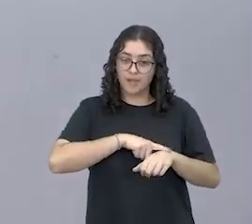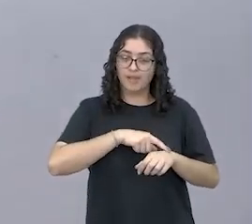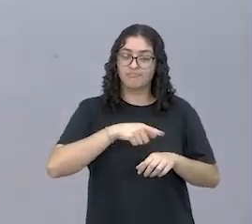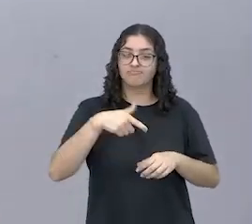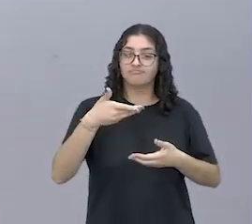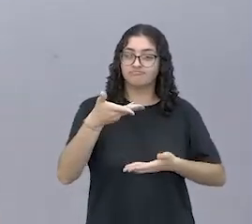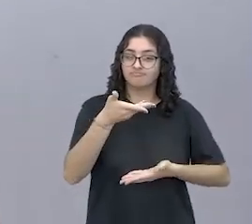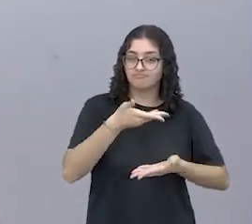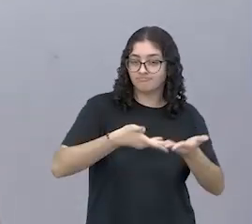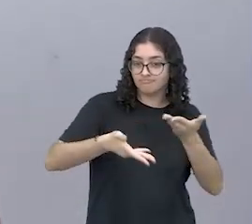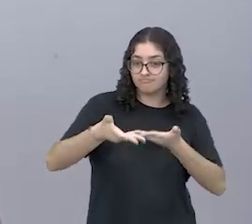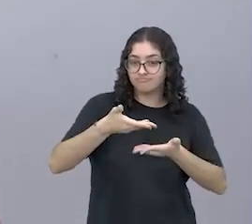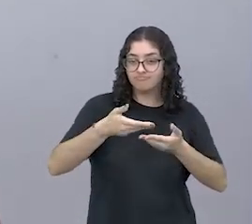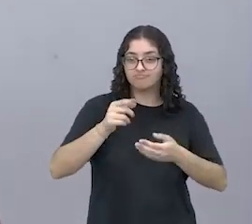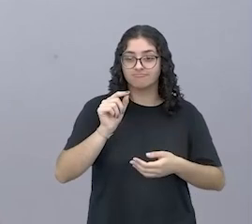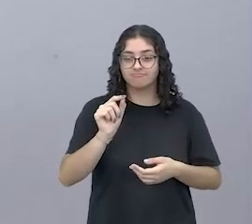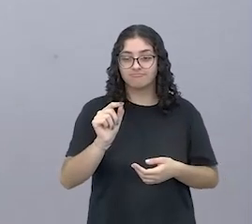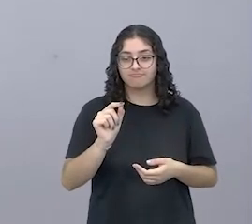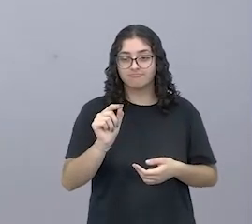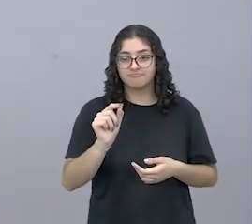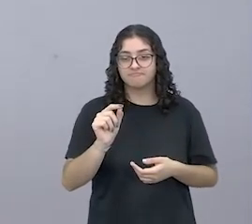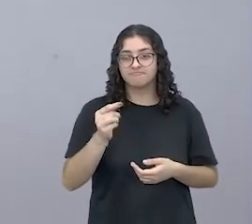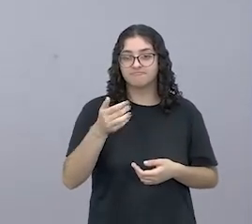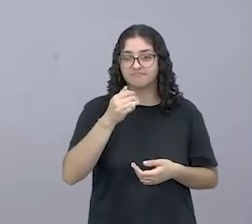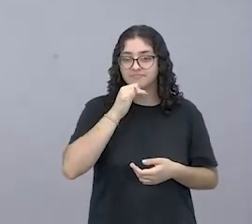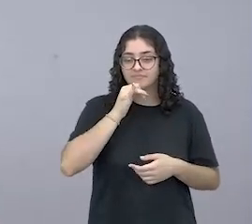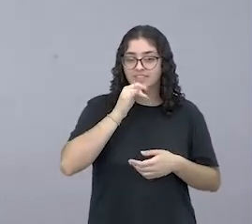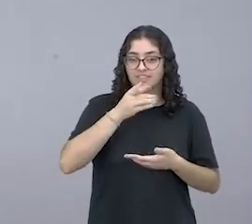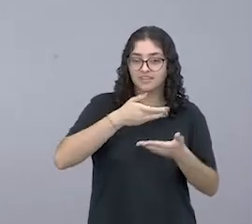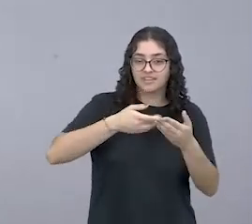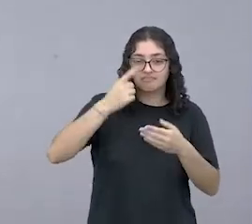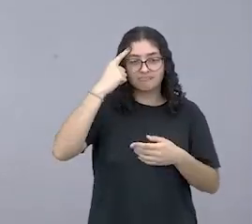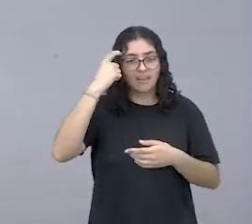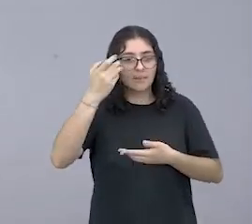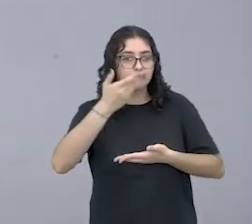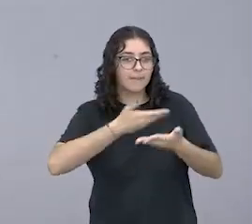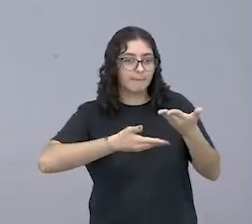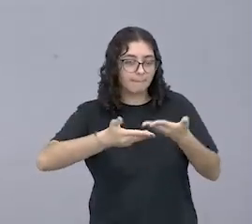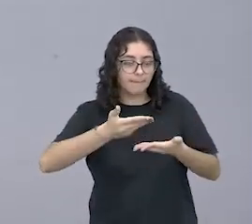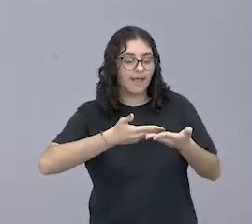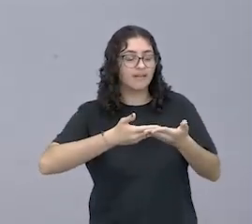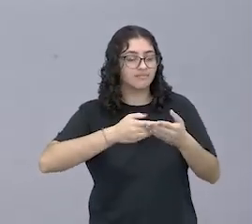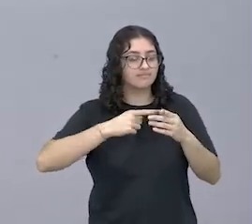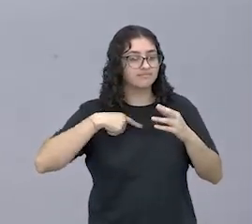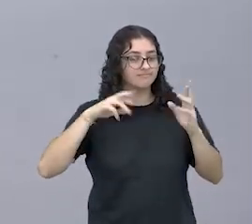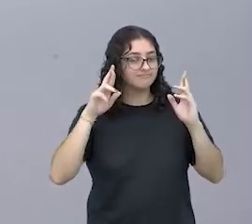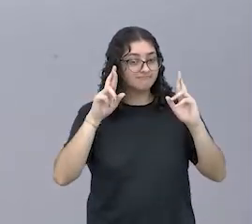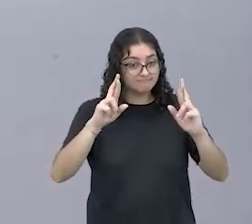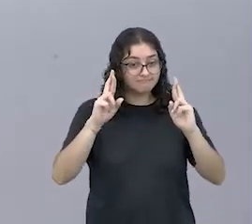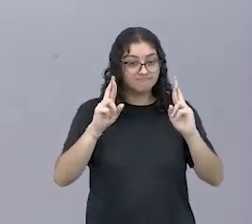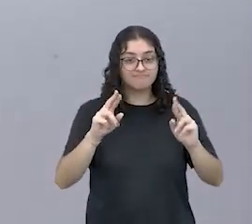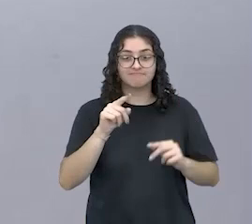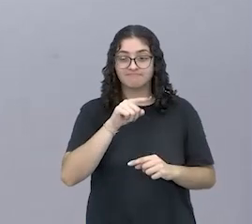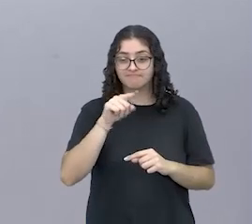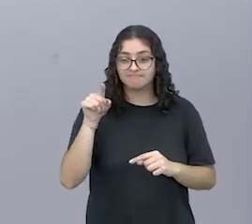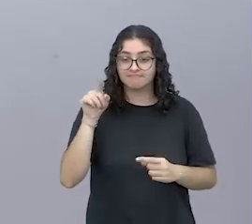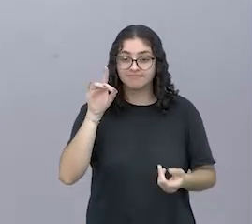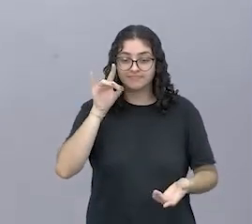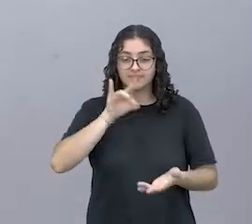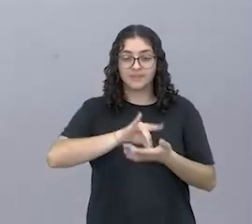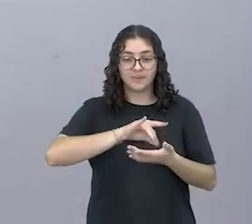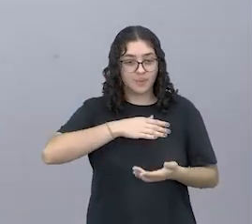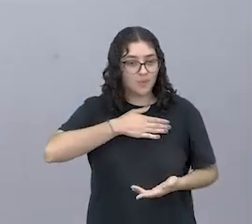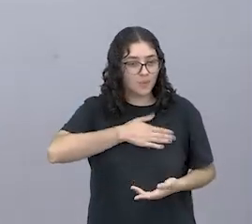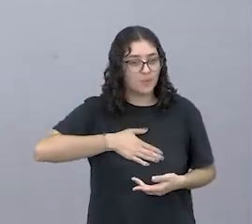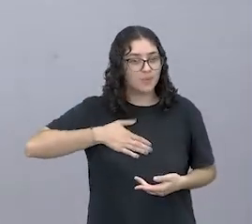gente colocar aqui sugestões, ideias. E eu espero, sinceramente, que vocês estejam